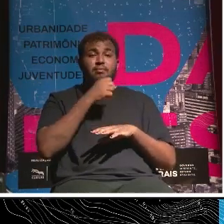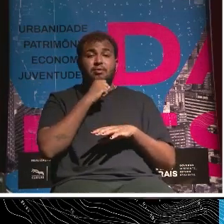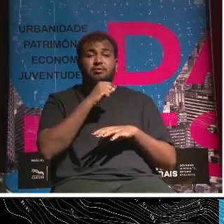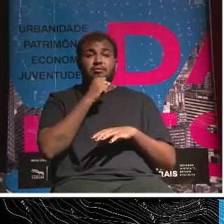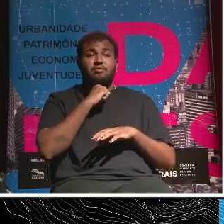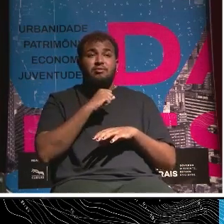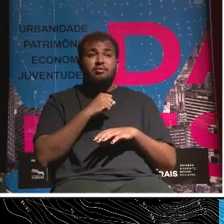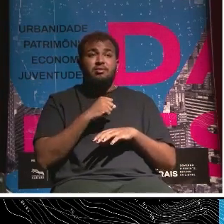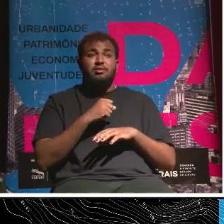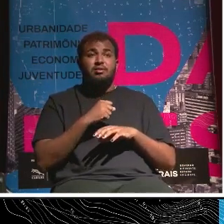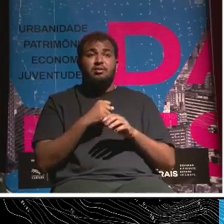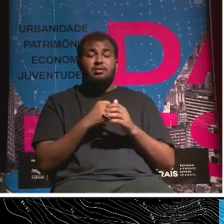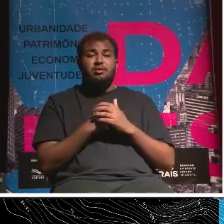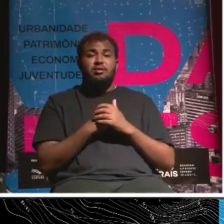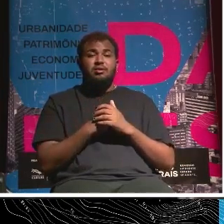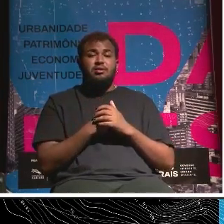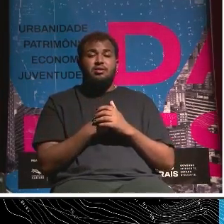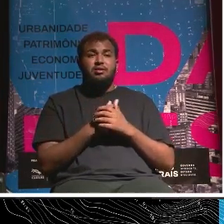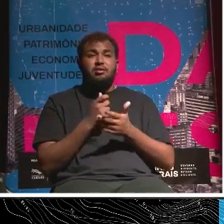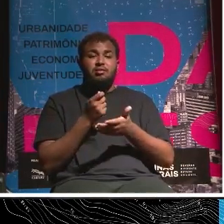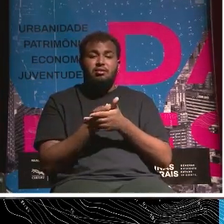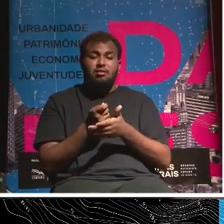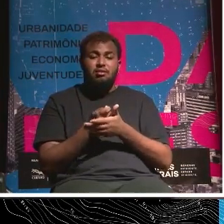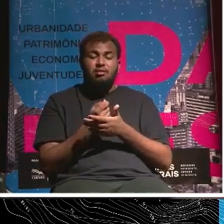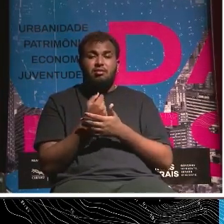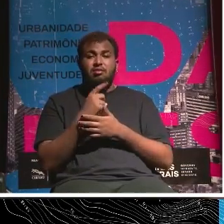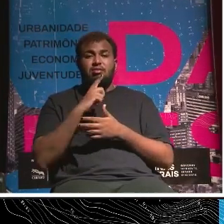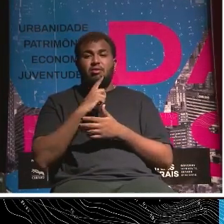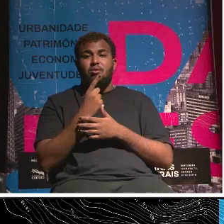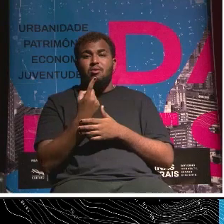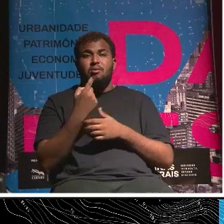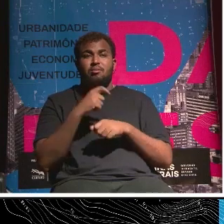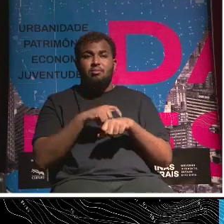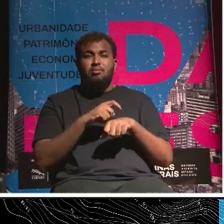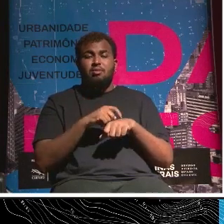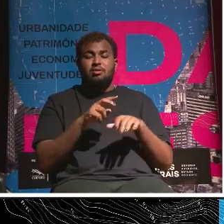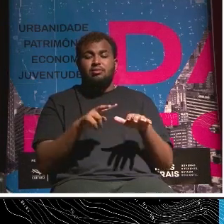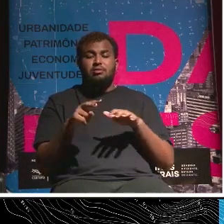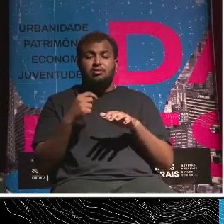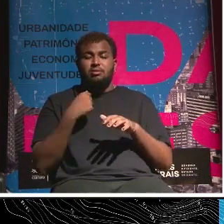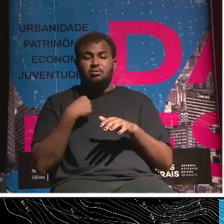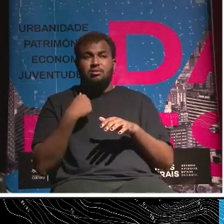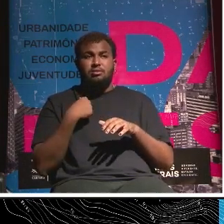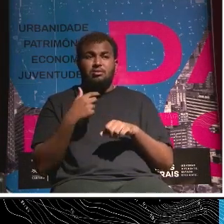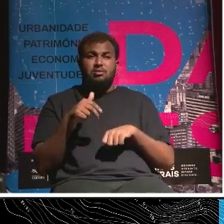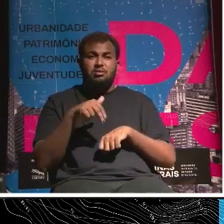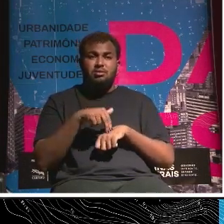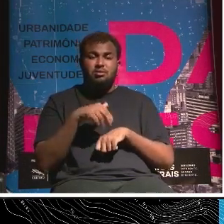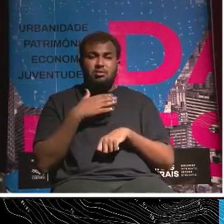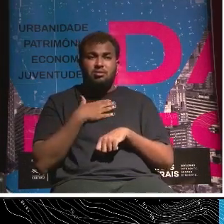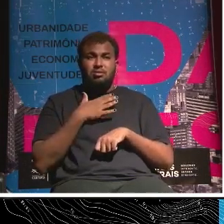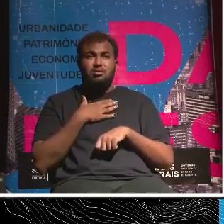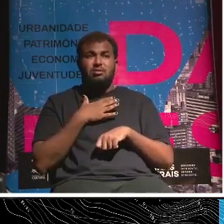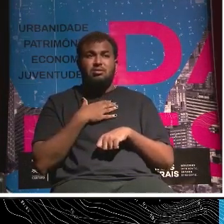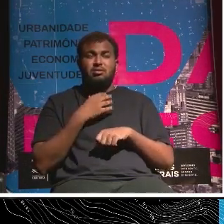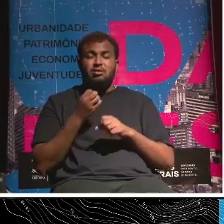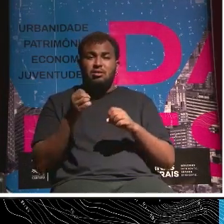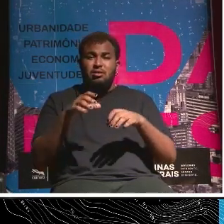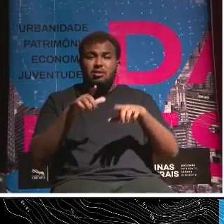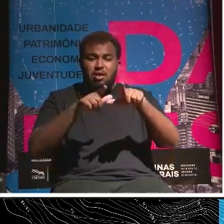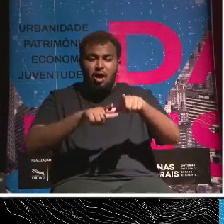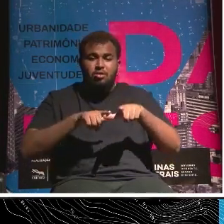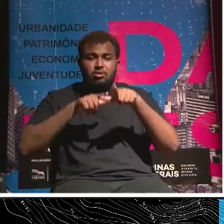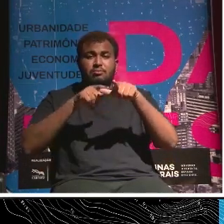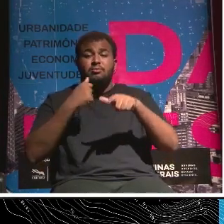demanda muito isso. Eu tenho, pelo menos, um momento da semana com ela, onde eu chego, coloco a decisa no chão, lá no candomblé,